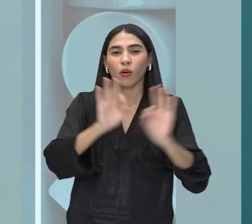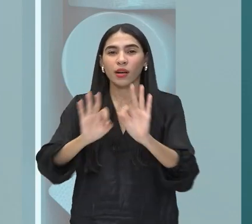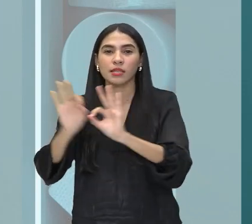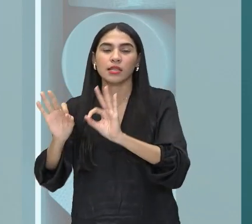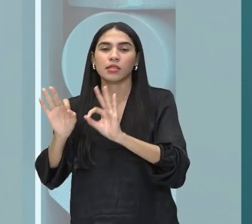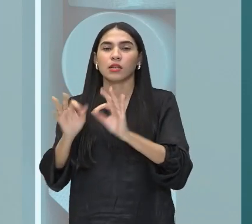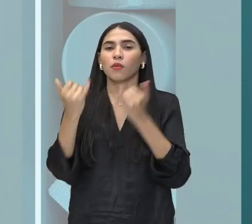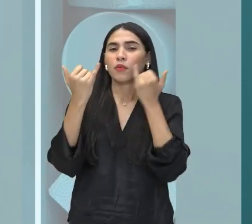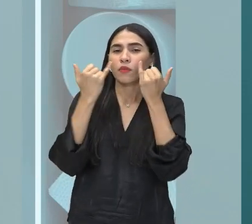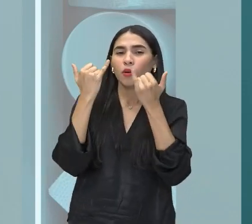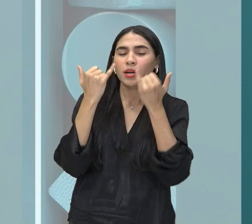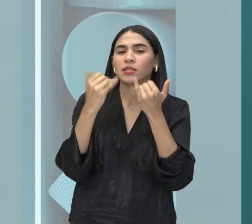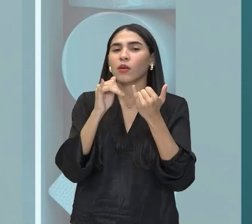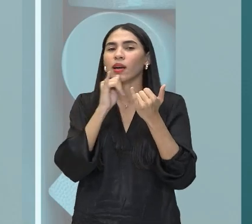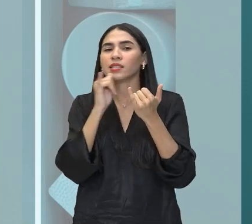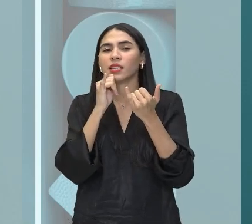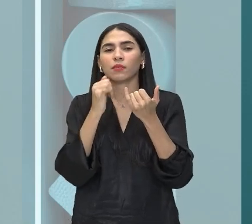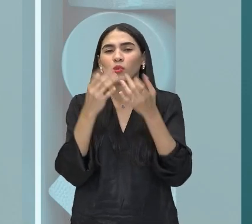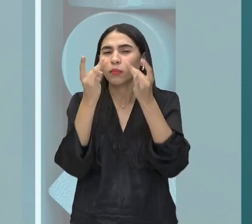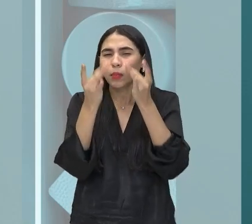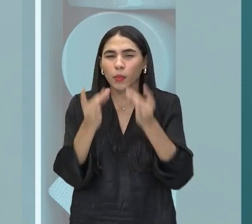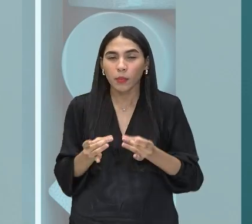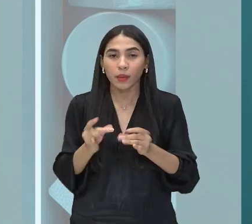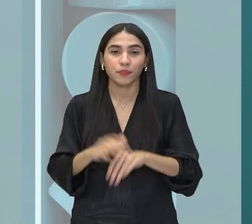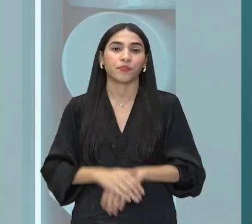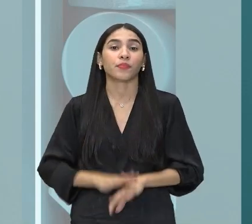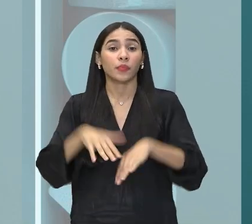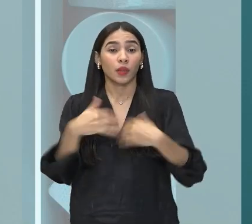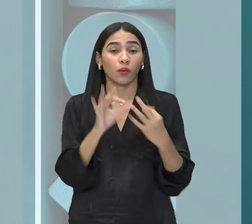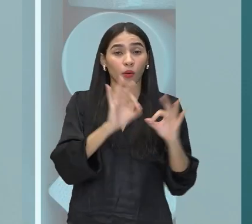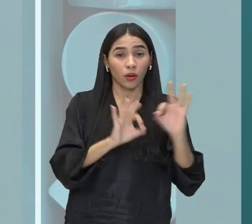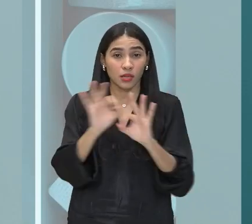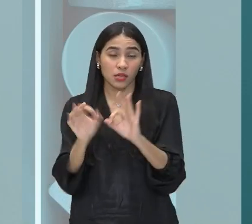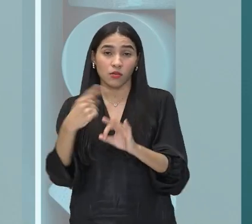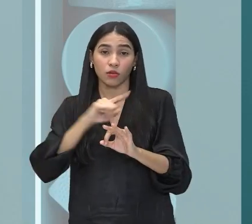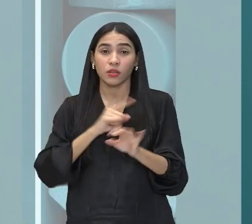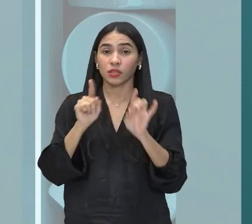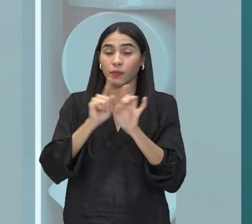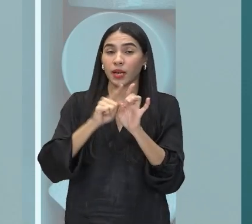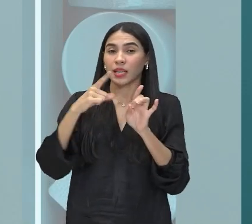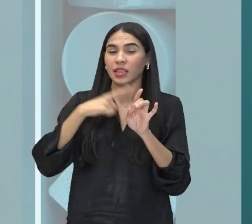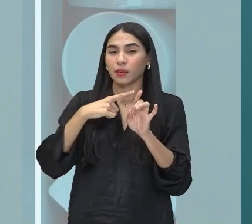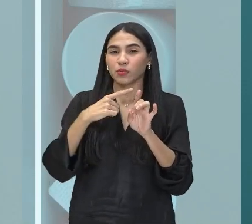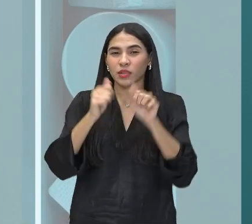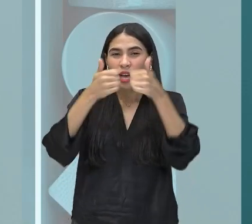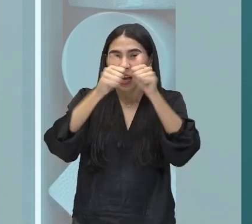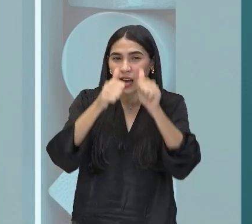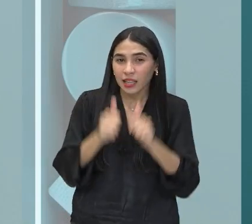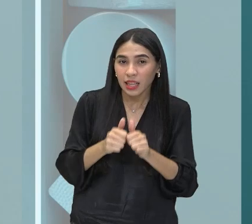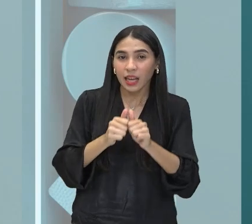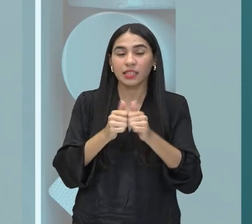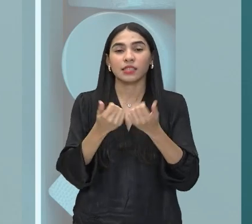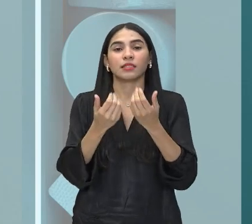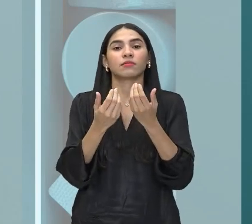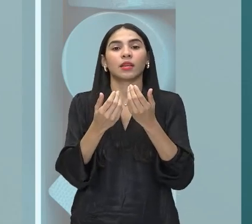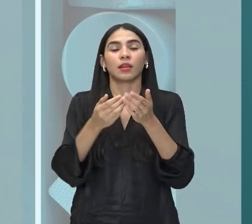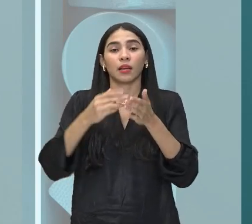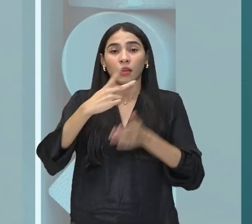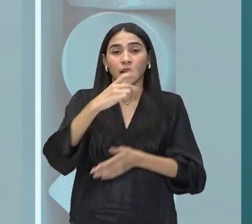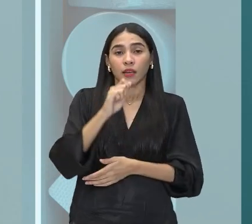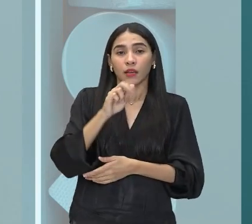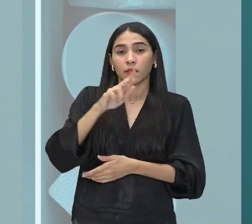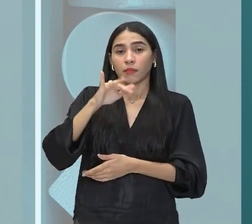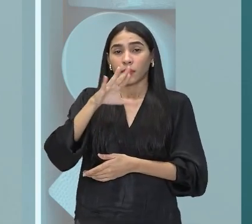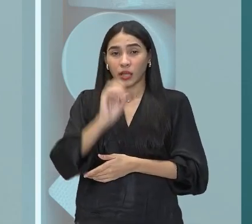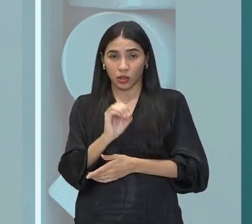essas informações são apresentadas. E nessa organização nós também temos a construção dos períodos, exatamente a construção